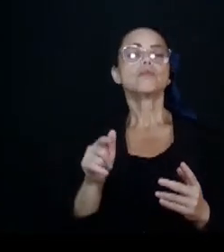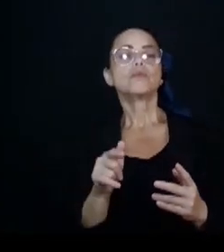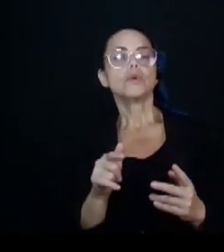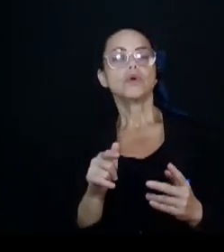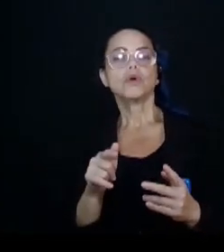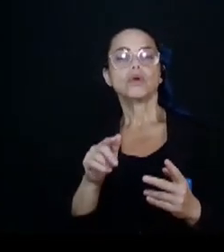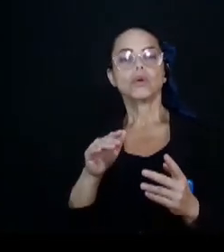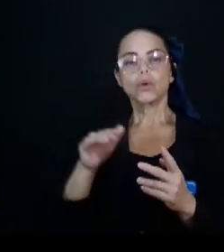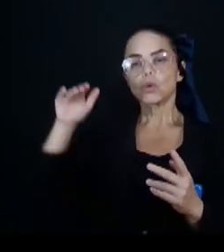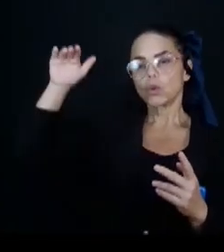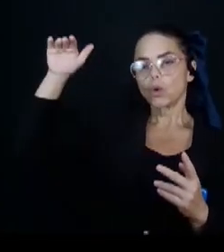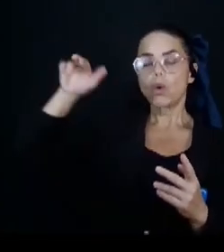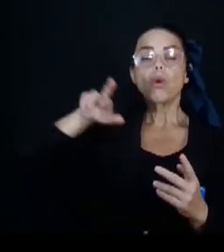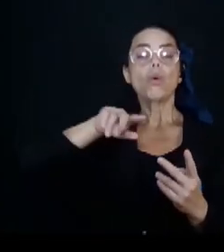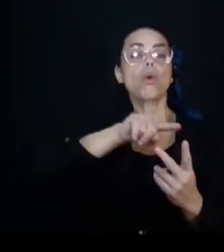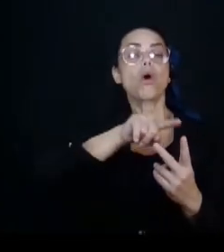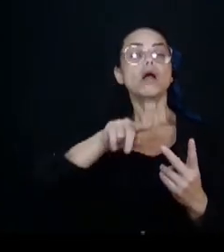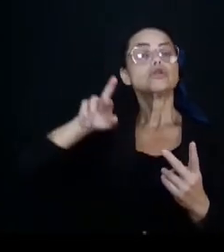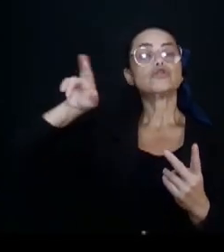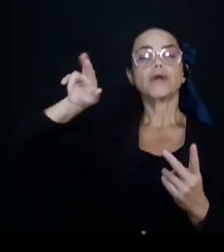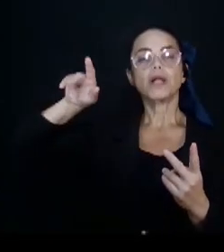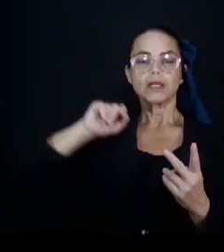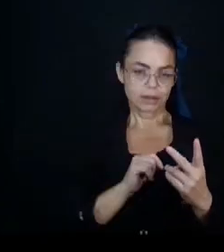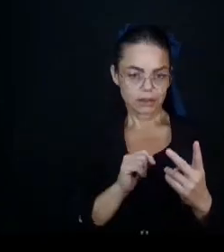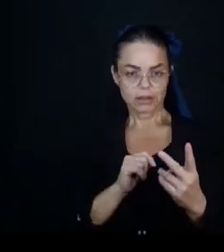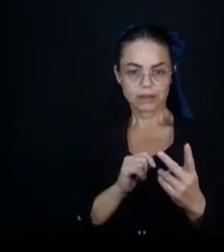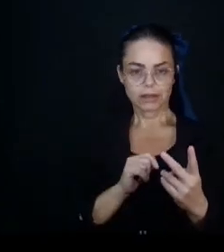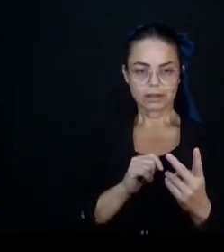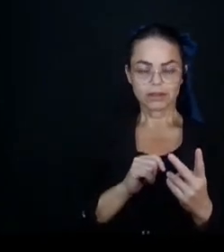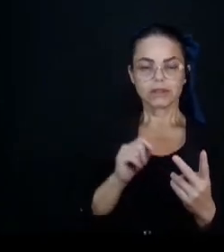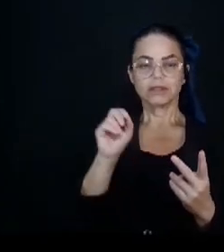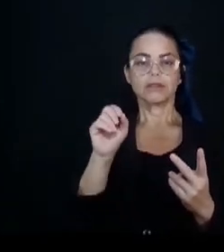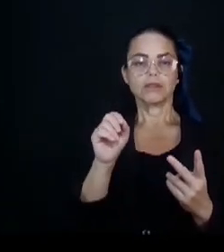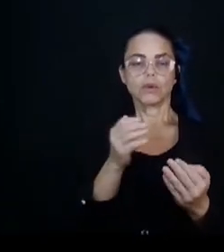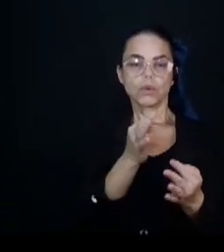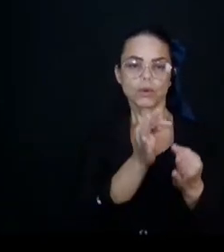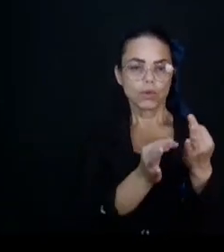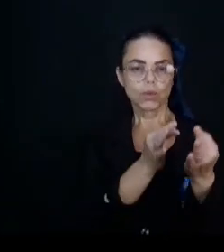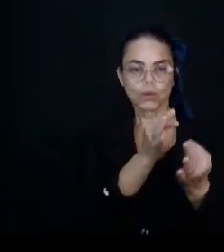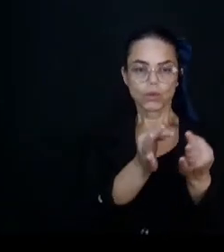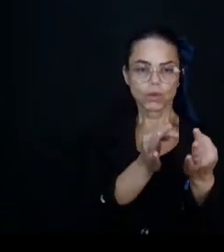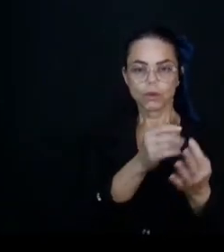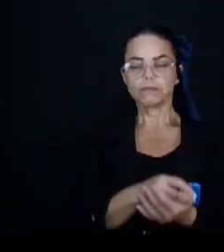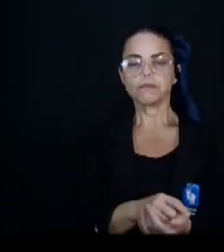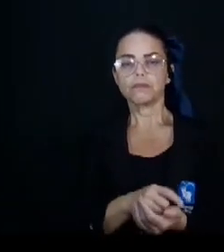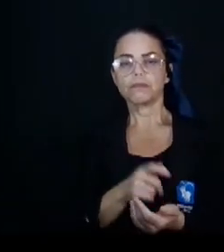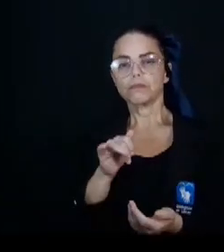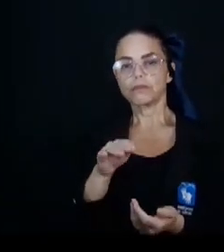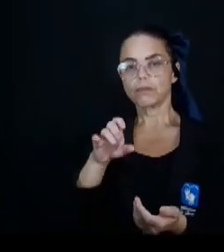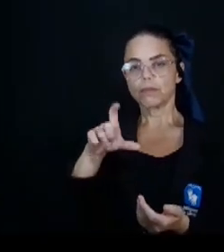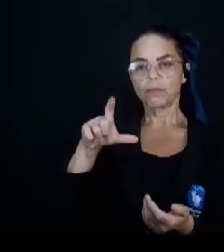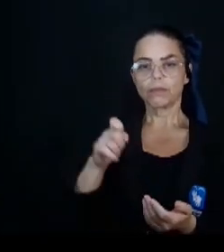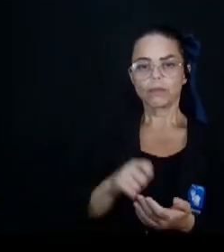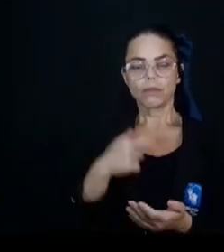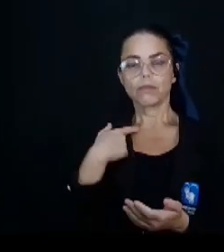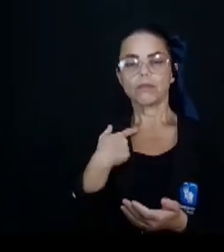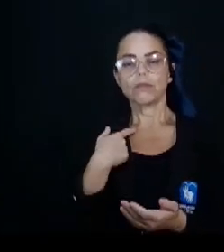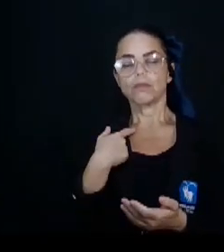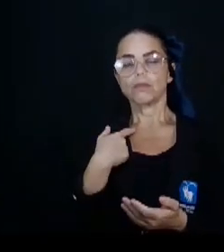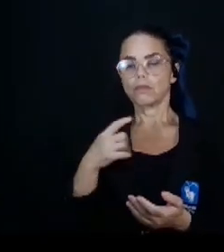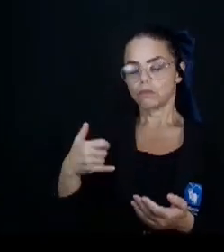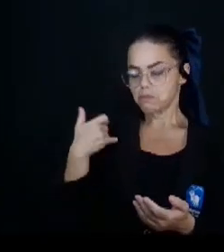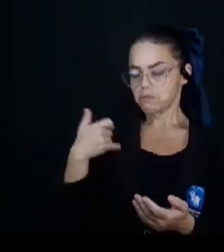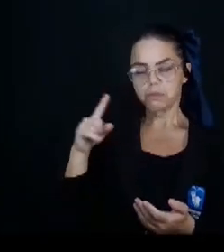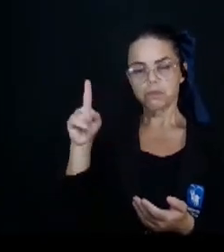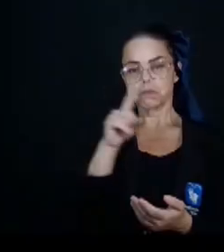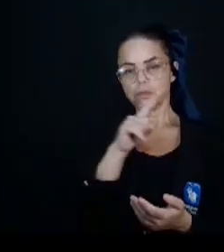adulto? Tem essa diferença no sentido do tratamento mesmo, Jamile? Pela idade, Cassiane, não, tá? A gente tem